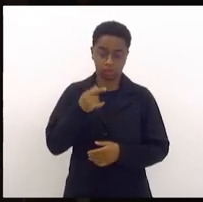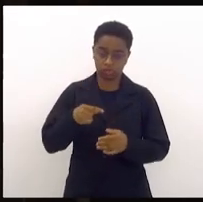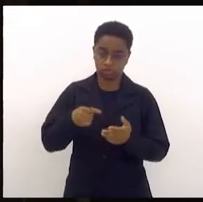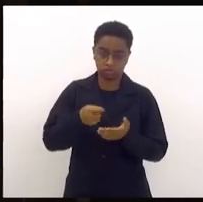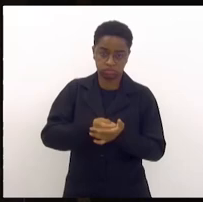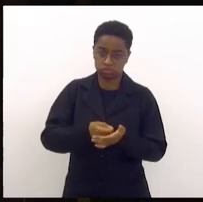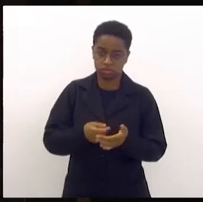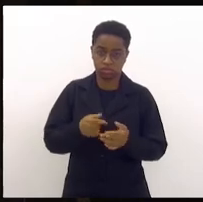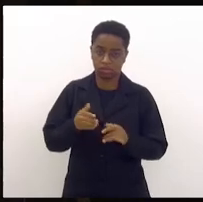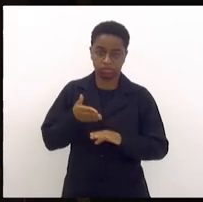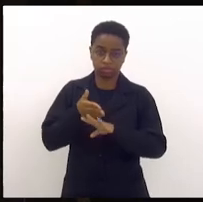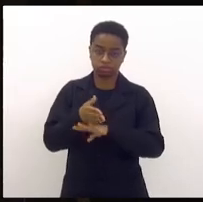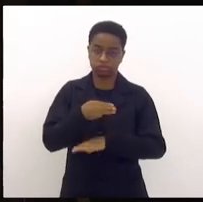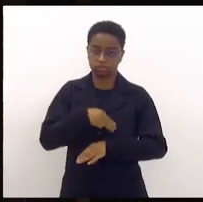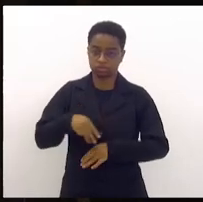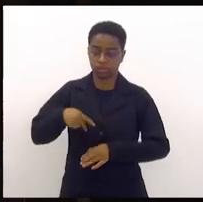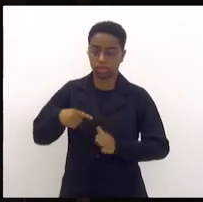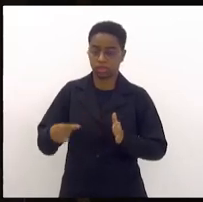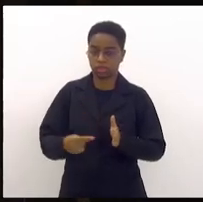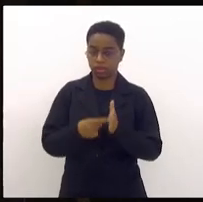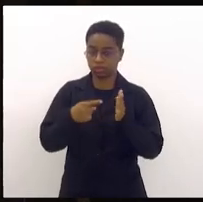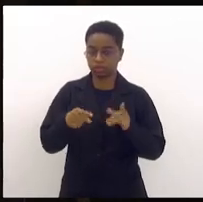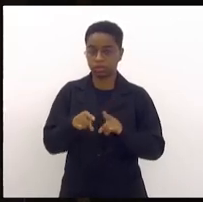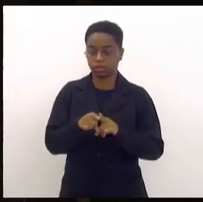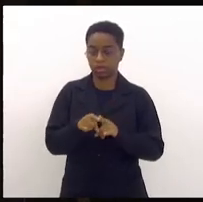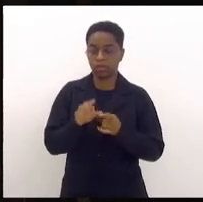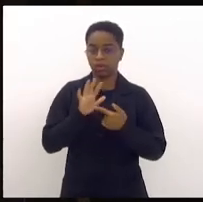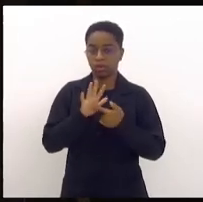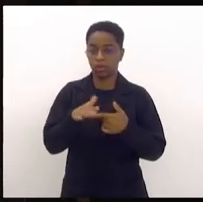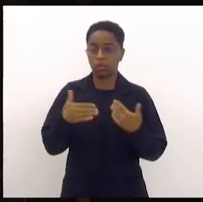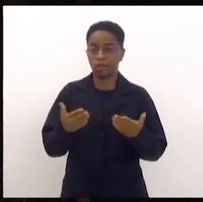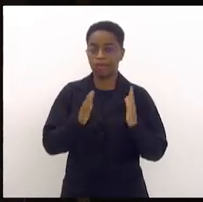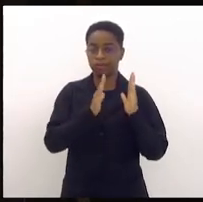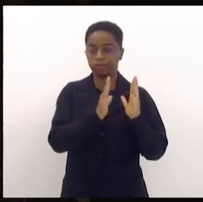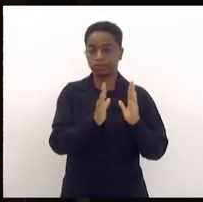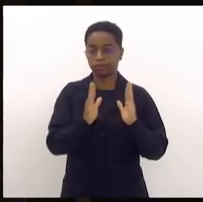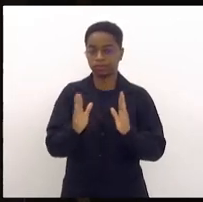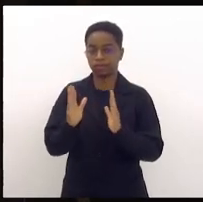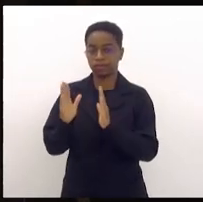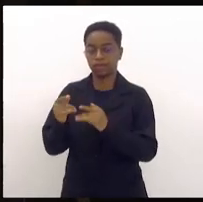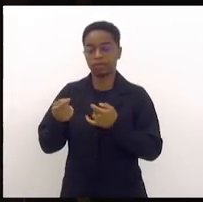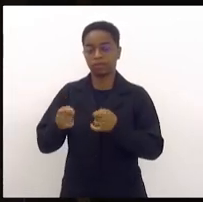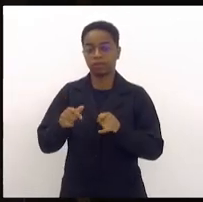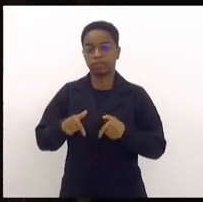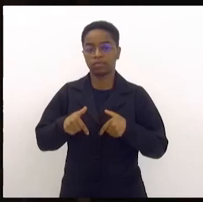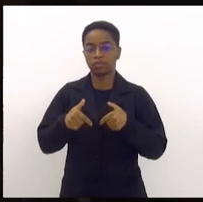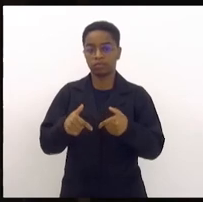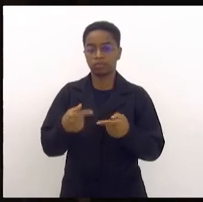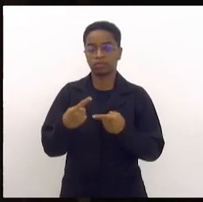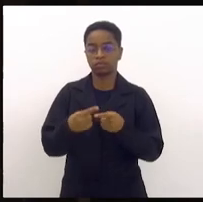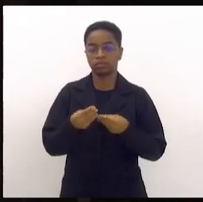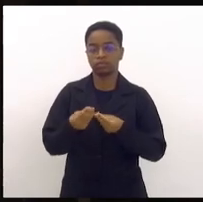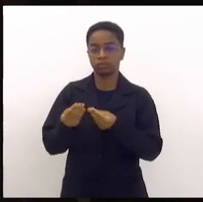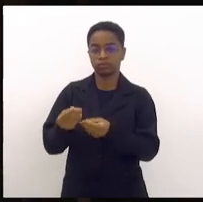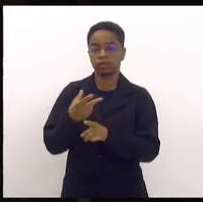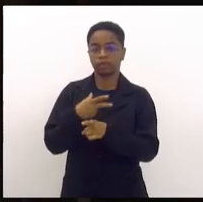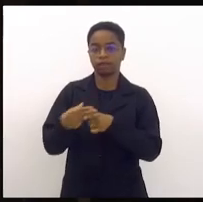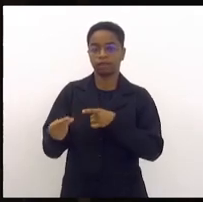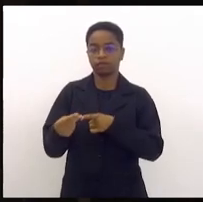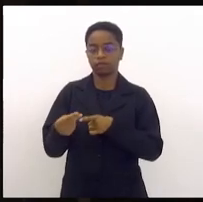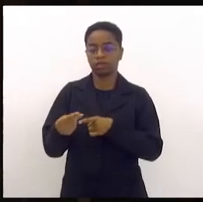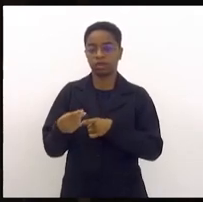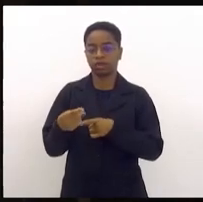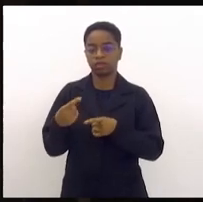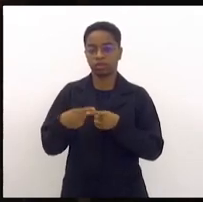Ministério Público, denunciei, falei qual seria o passo a passo que eles iam fazer para dar a vitória a uma OS